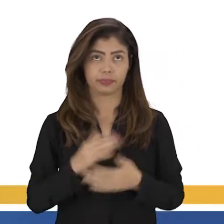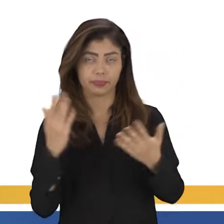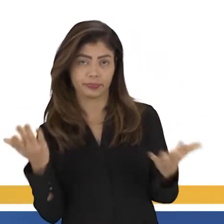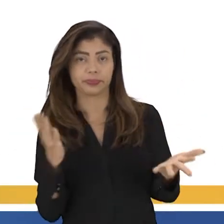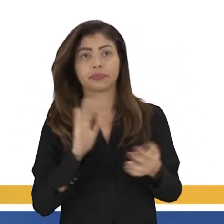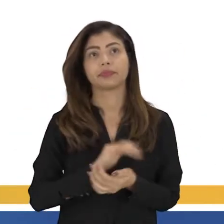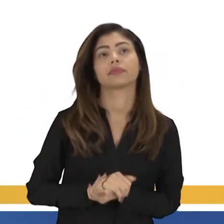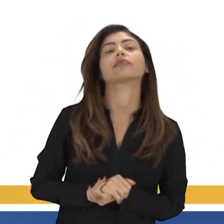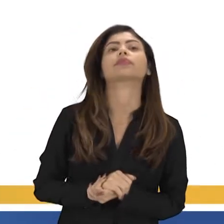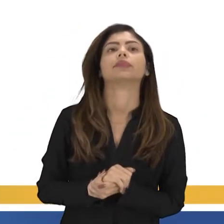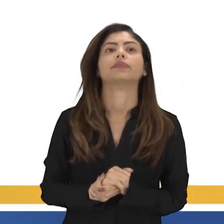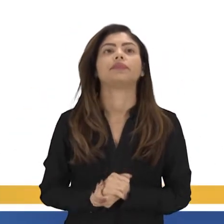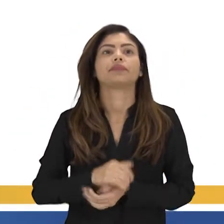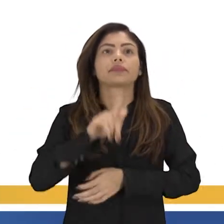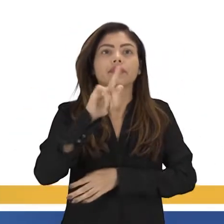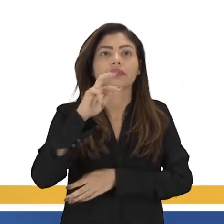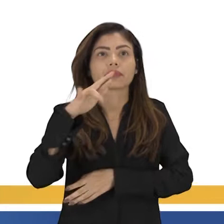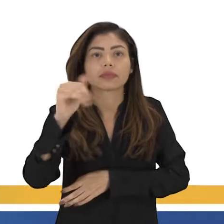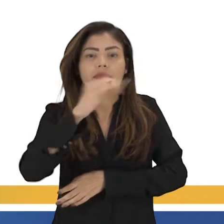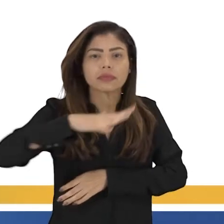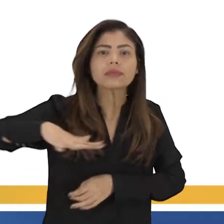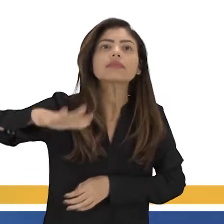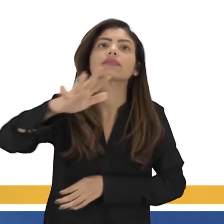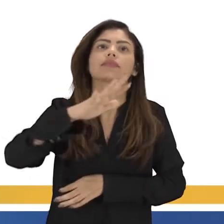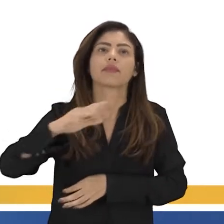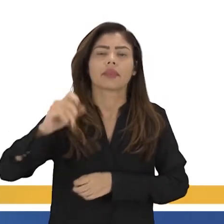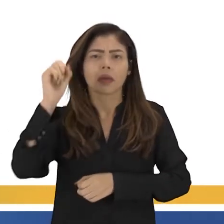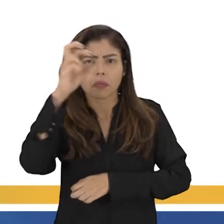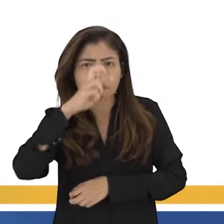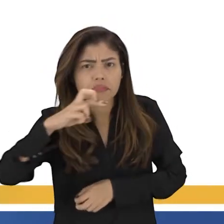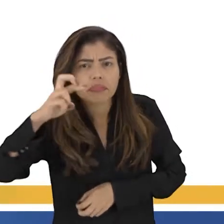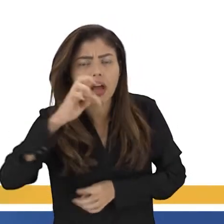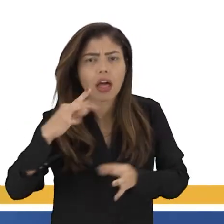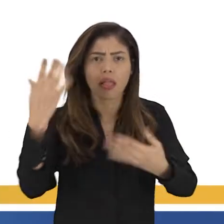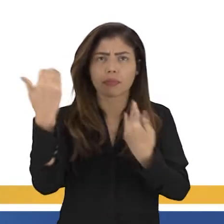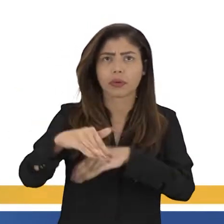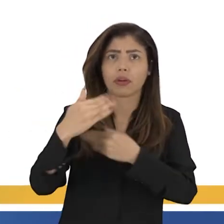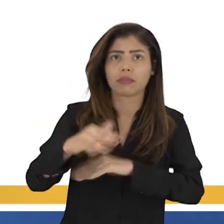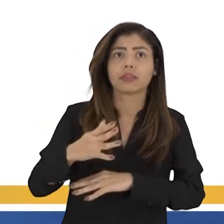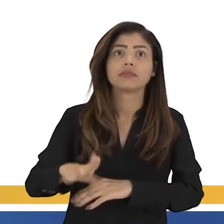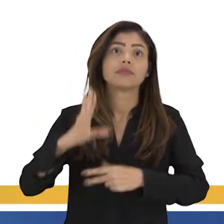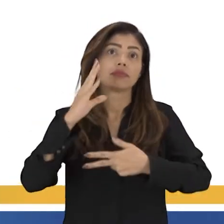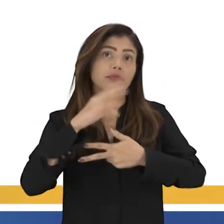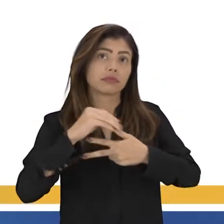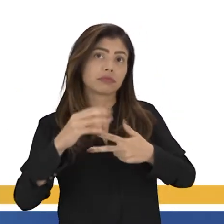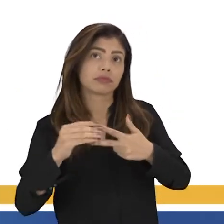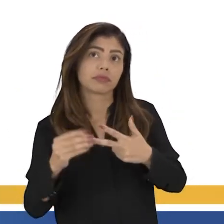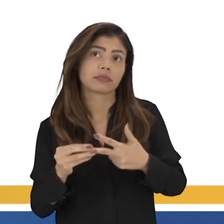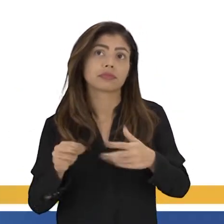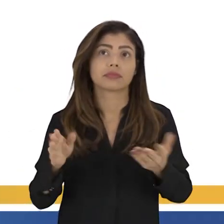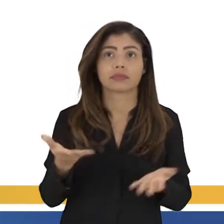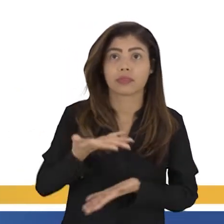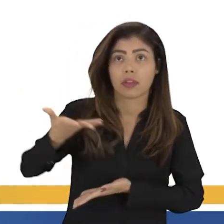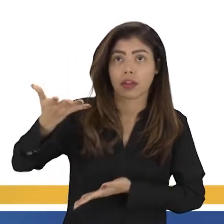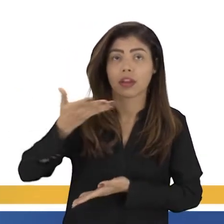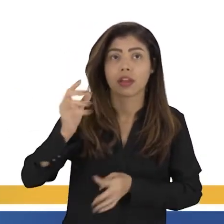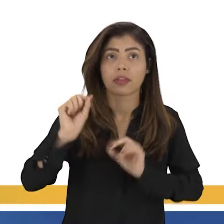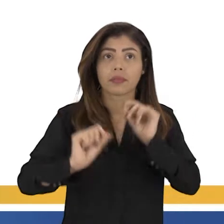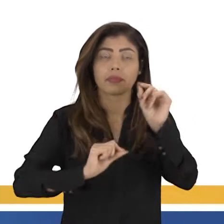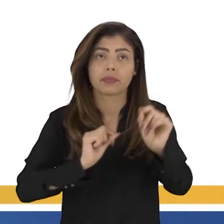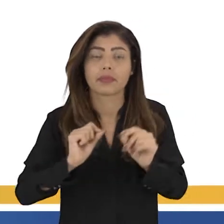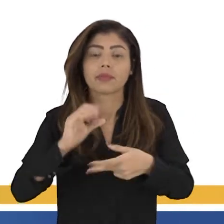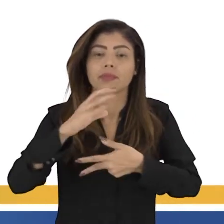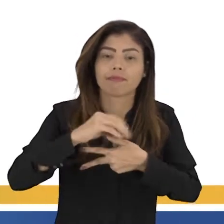Então, General View, uma visão geral sobre a prova do Enem. A base do Exame Nacional do Ensino Médio,